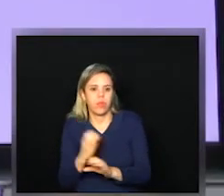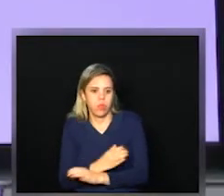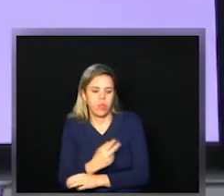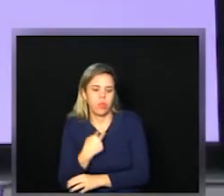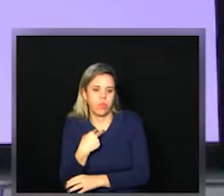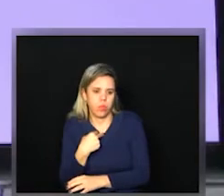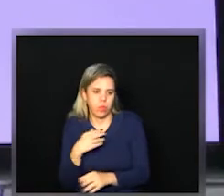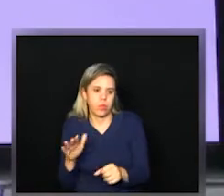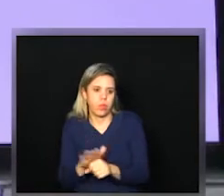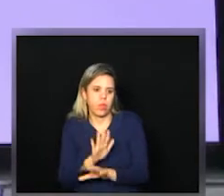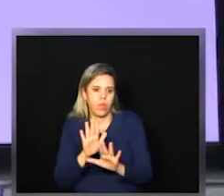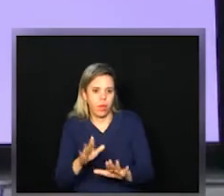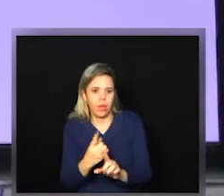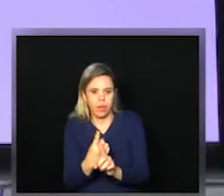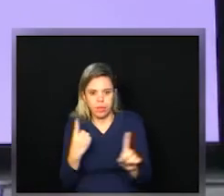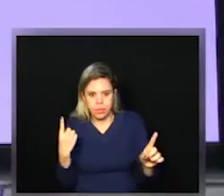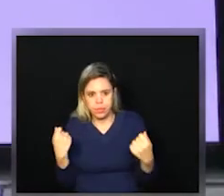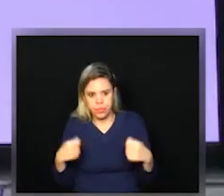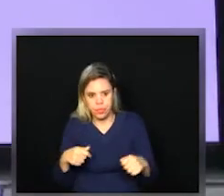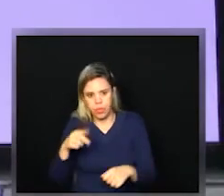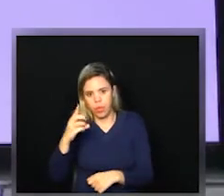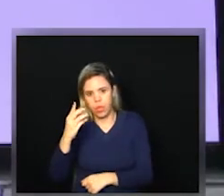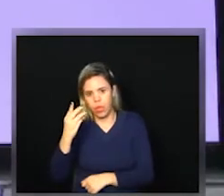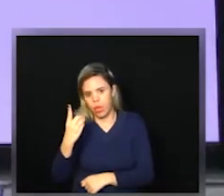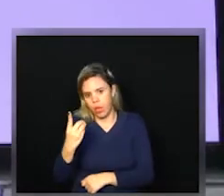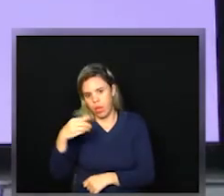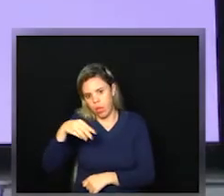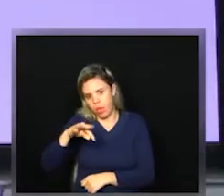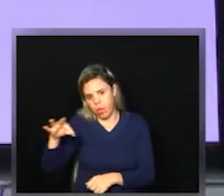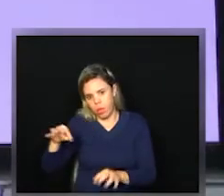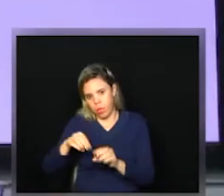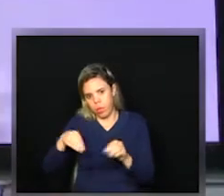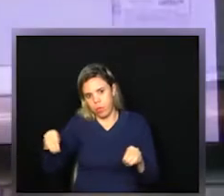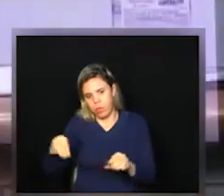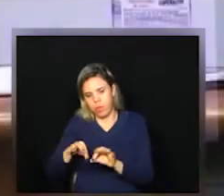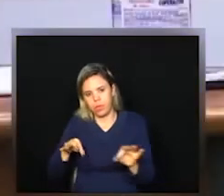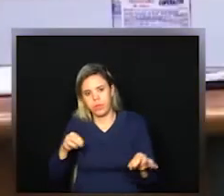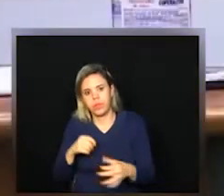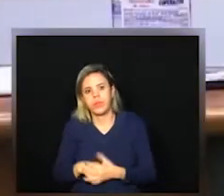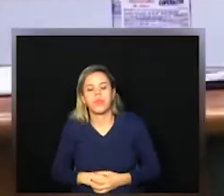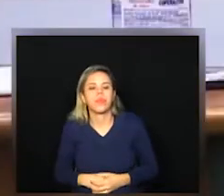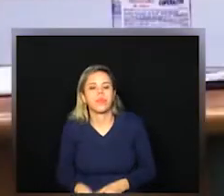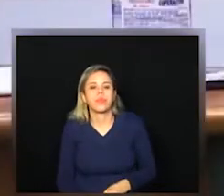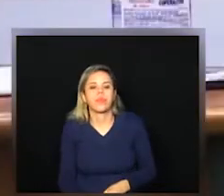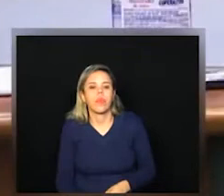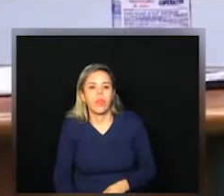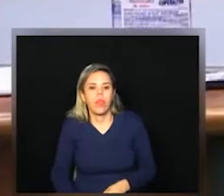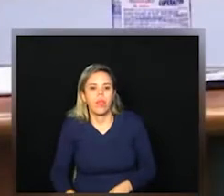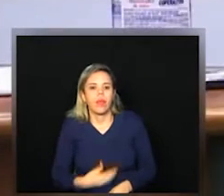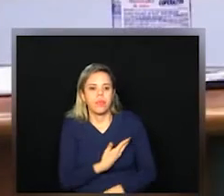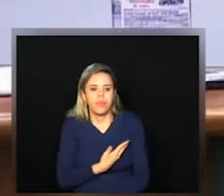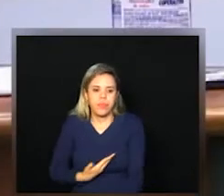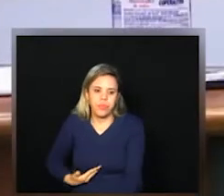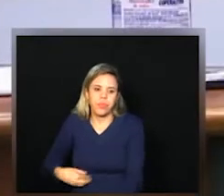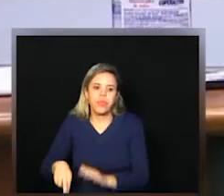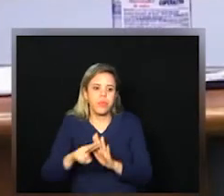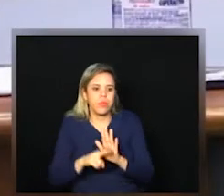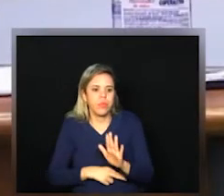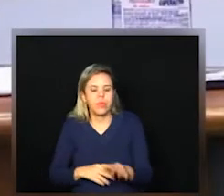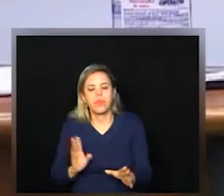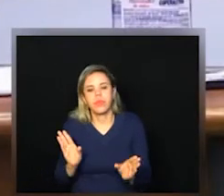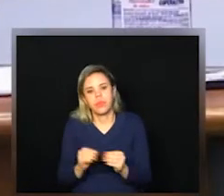ocupação, desde que o distanciamento mínimo seja 1 metro. A regra que o governo do estado definiu e nós